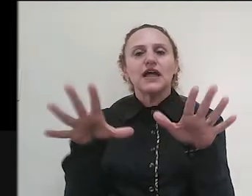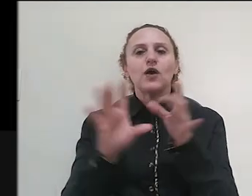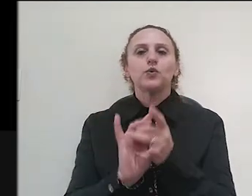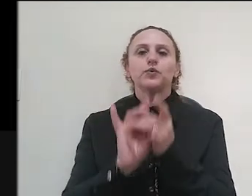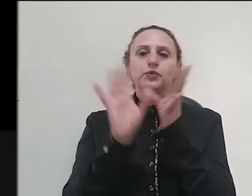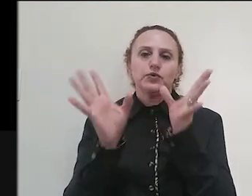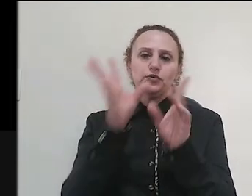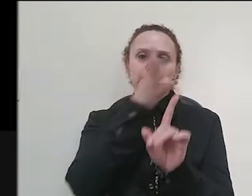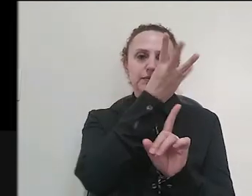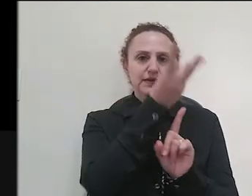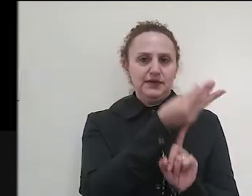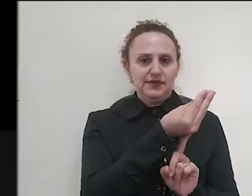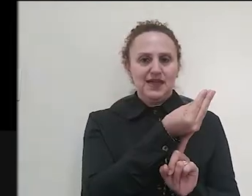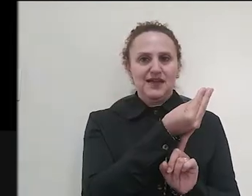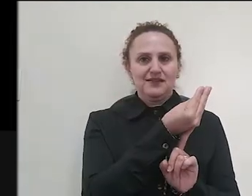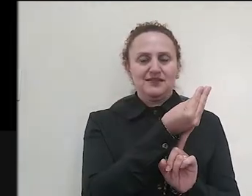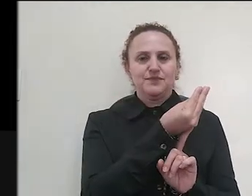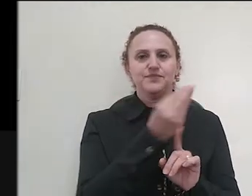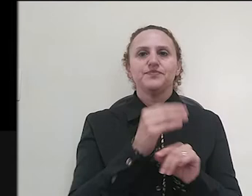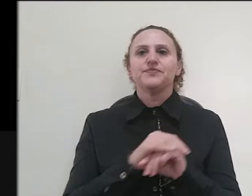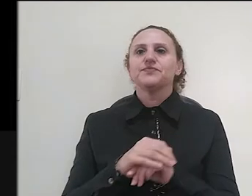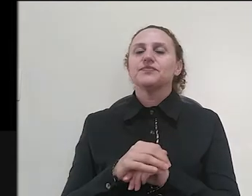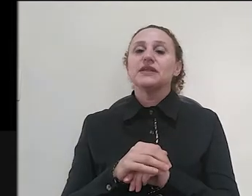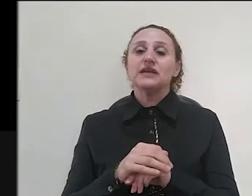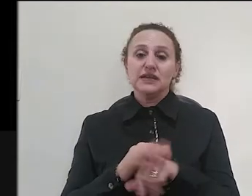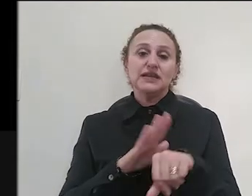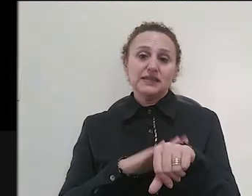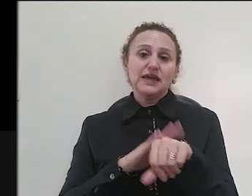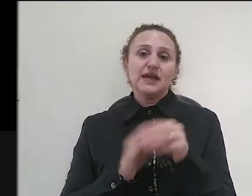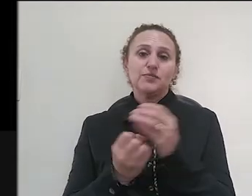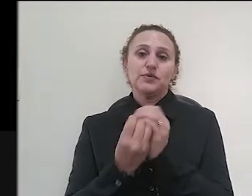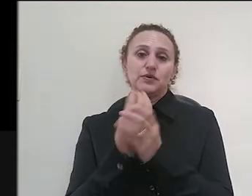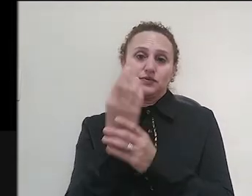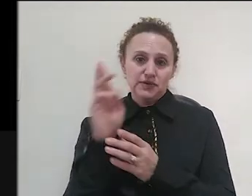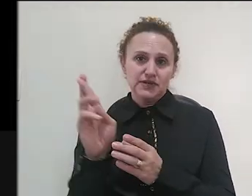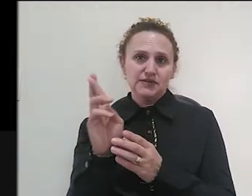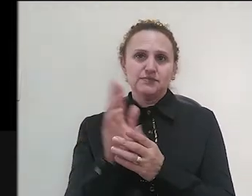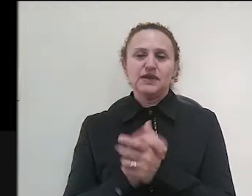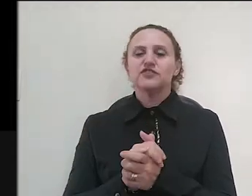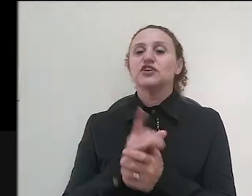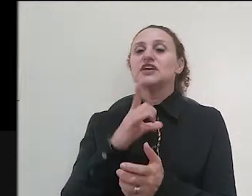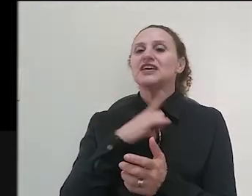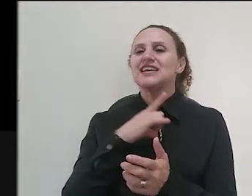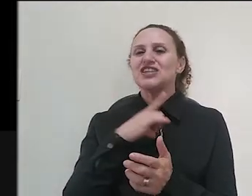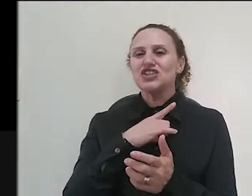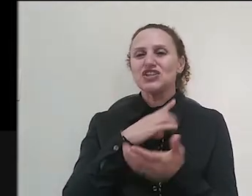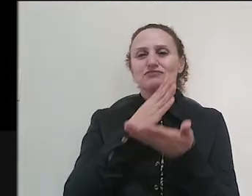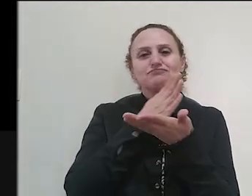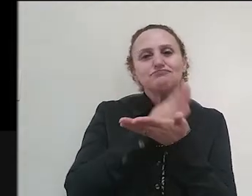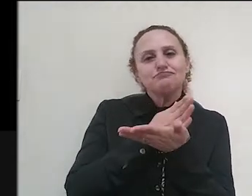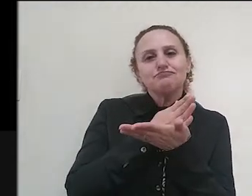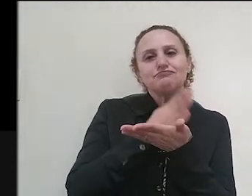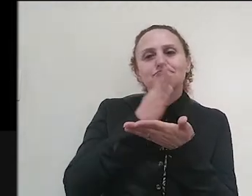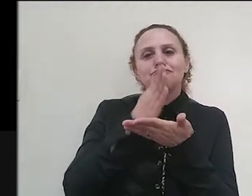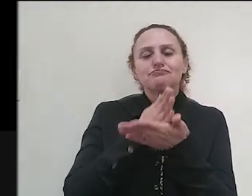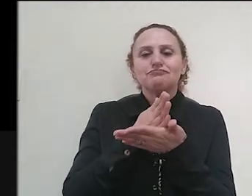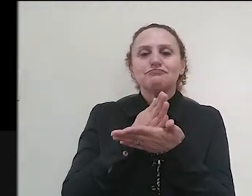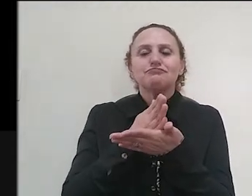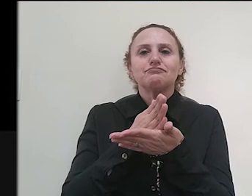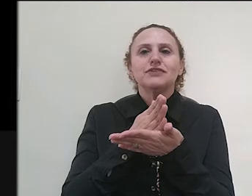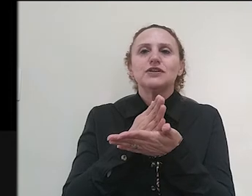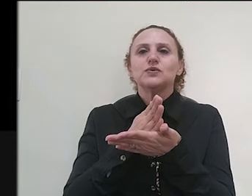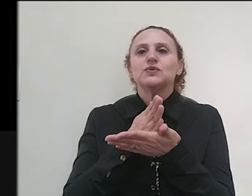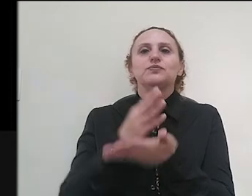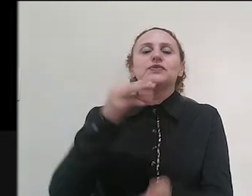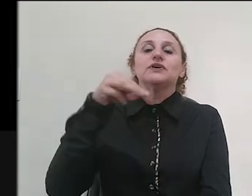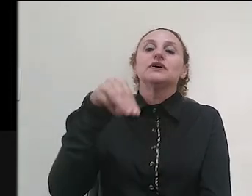Outra, nessa época, alguns teóricos colocam que existe um período meio dentro e meio que seria o maneirismo, que